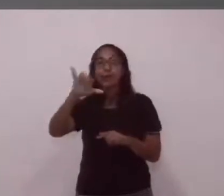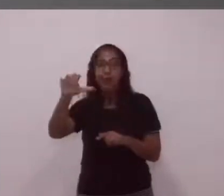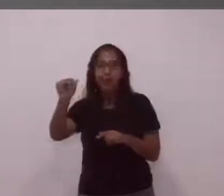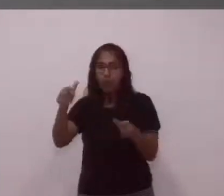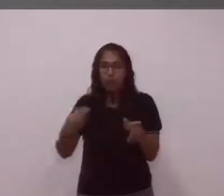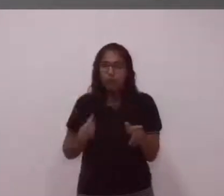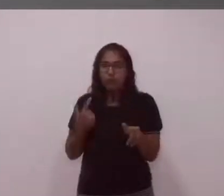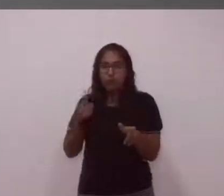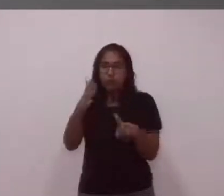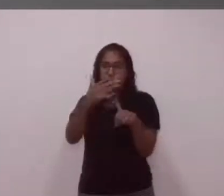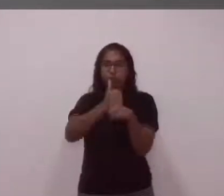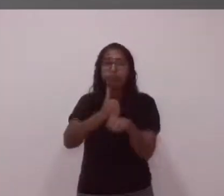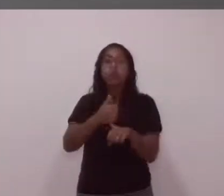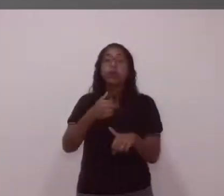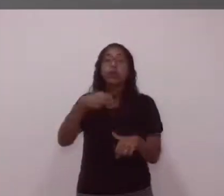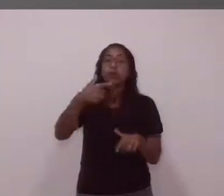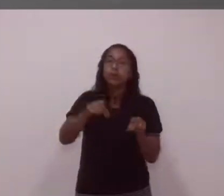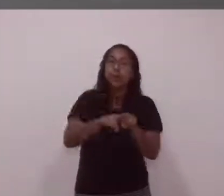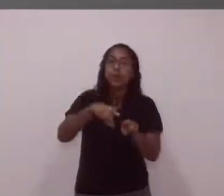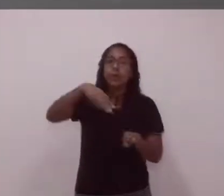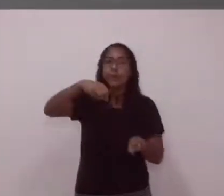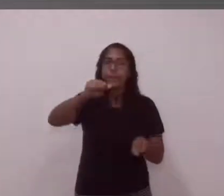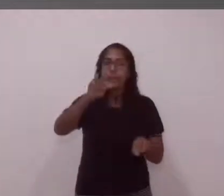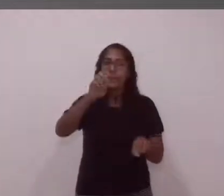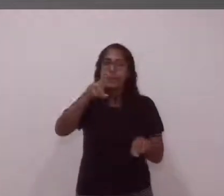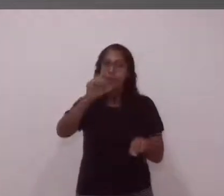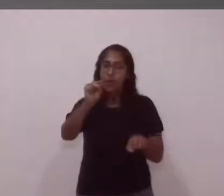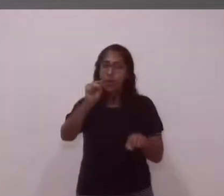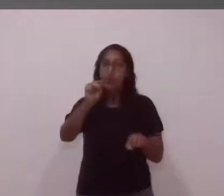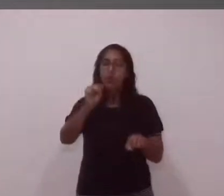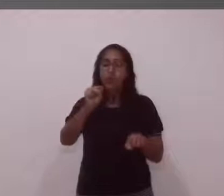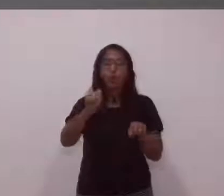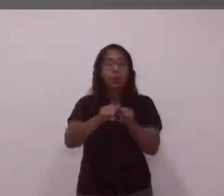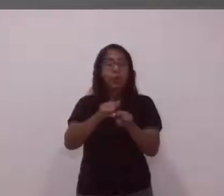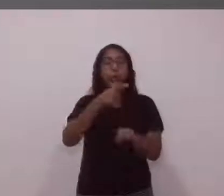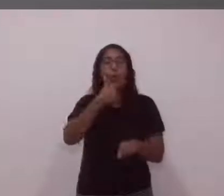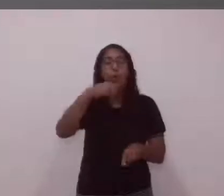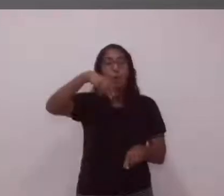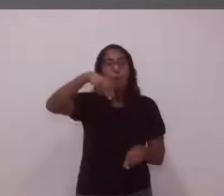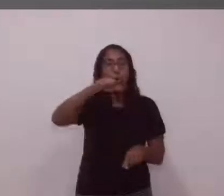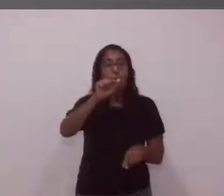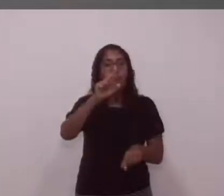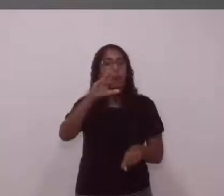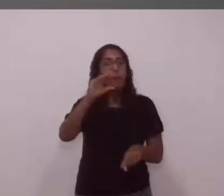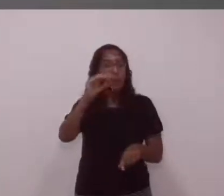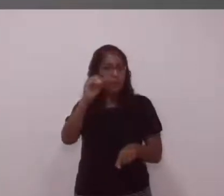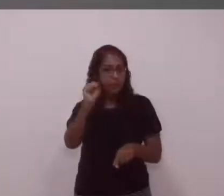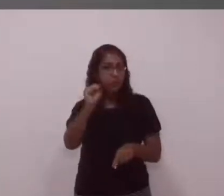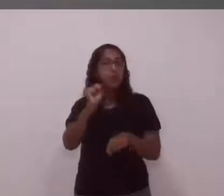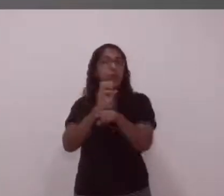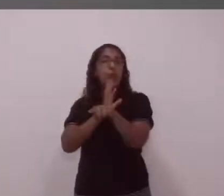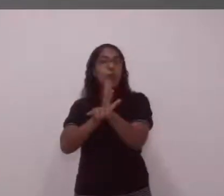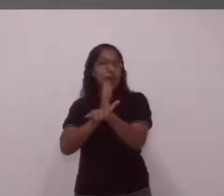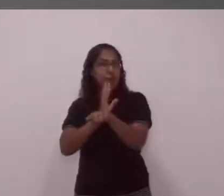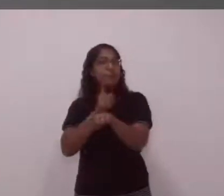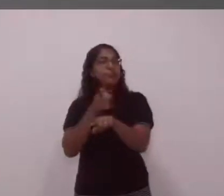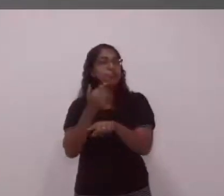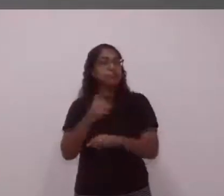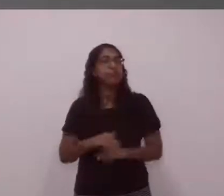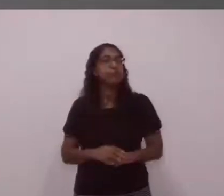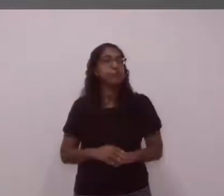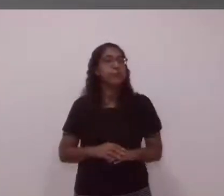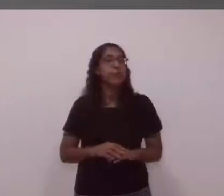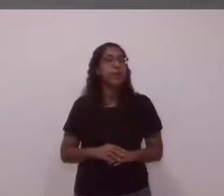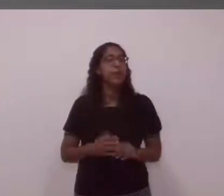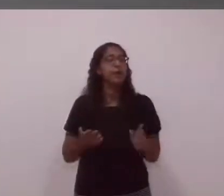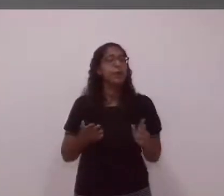e agora o Matheus Márcio Melli sabe bem né Márcio como é que foi o bastidor de tudo isso aqui eu tenho certeza que